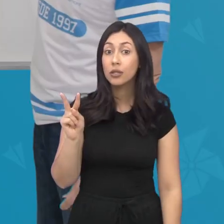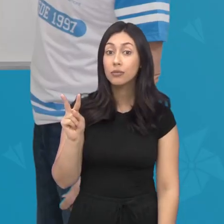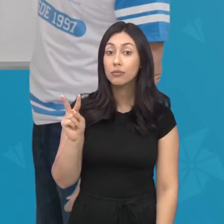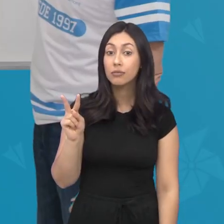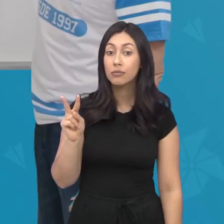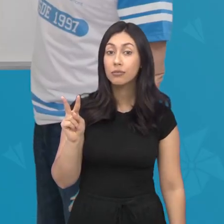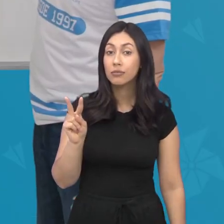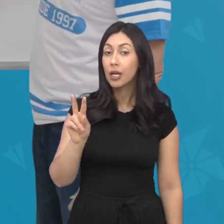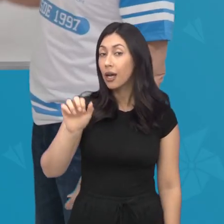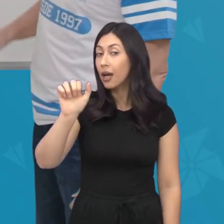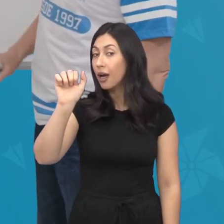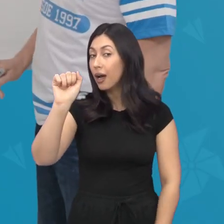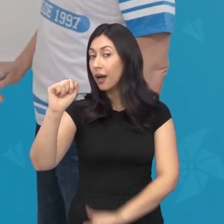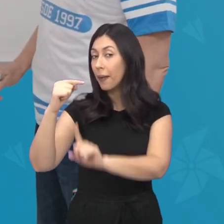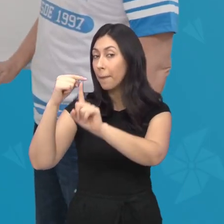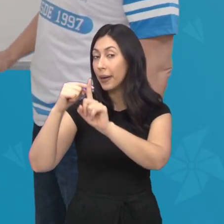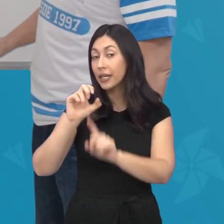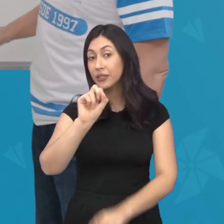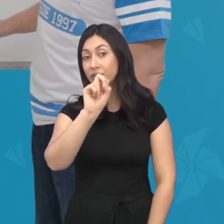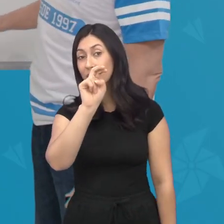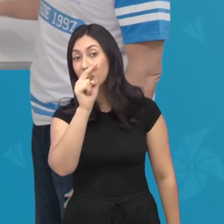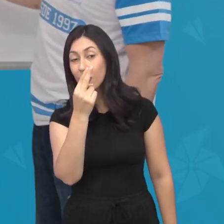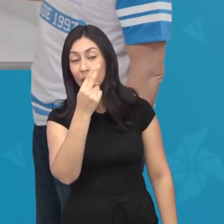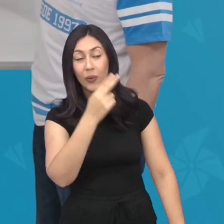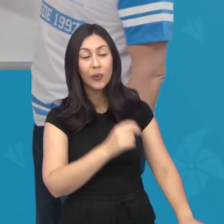o sinal do A.